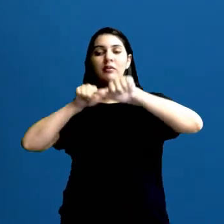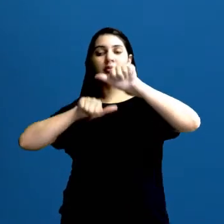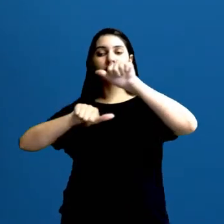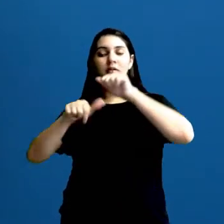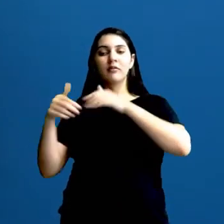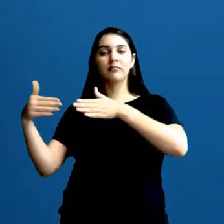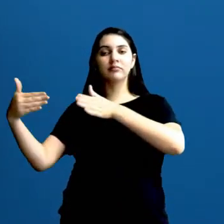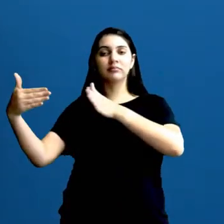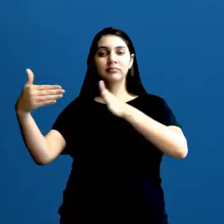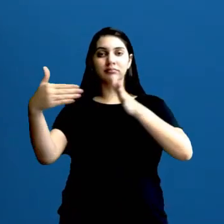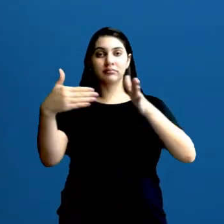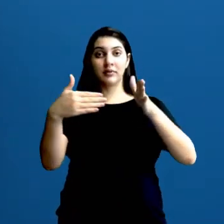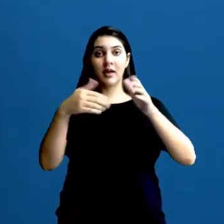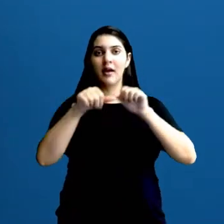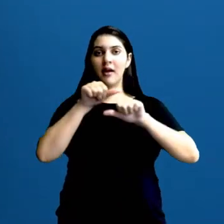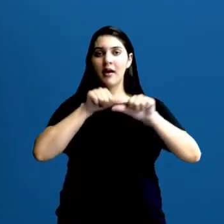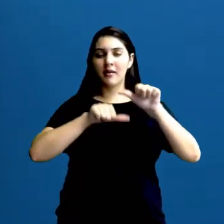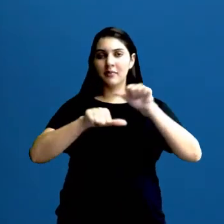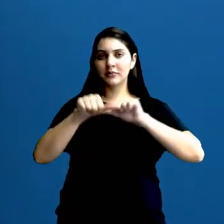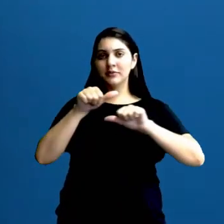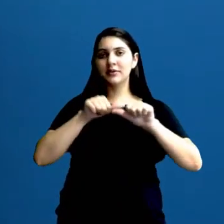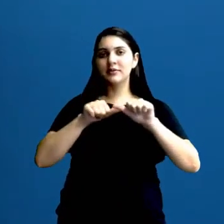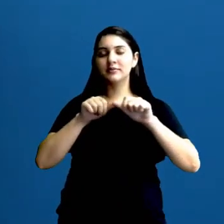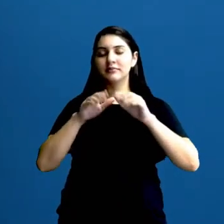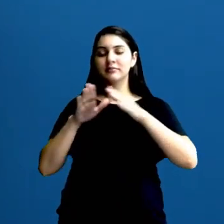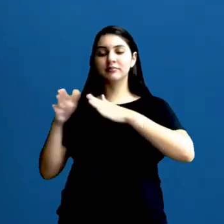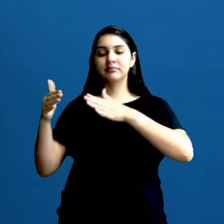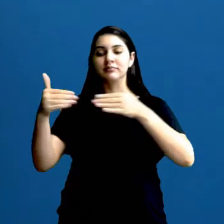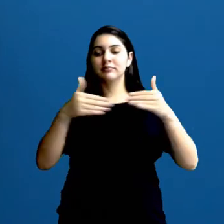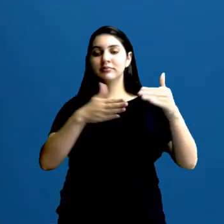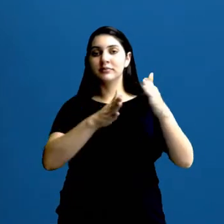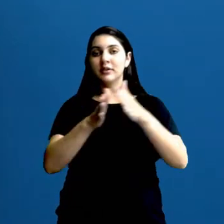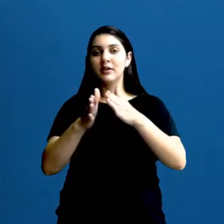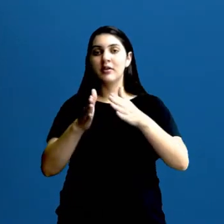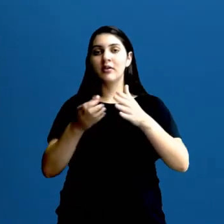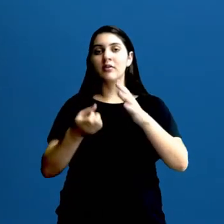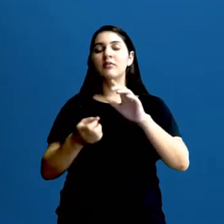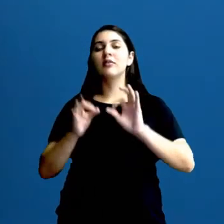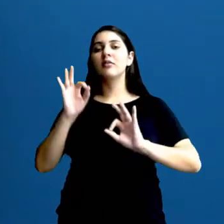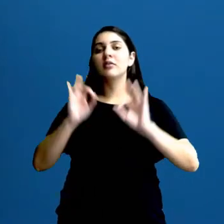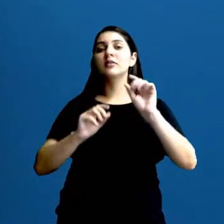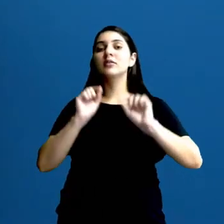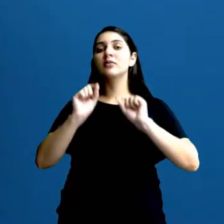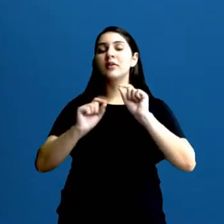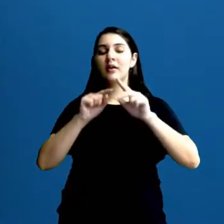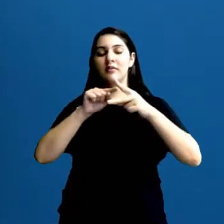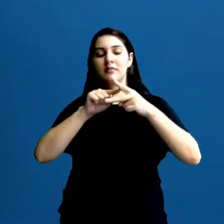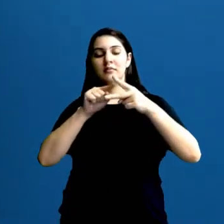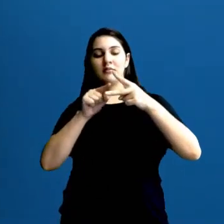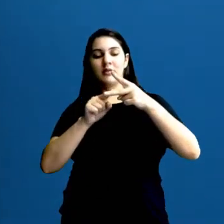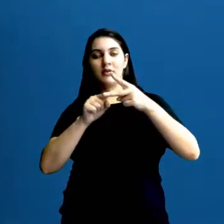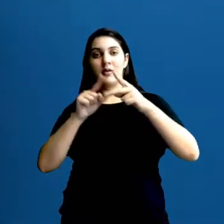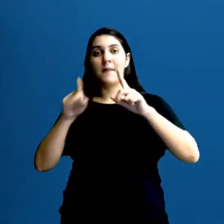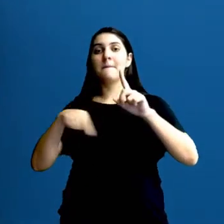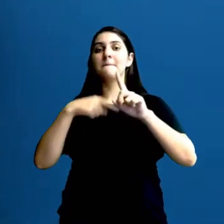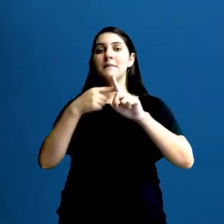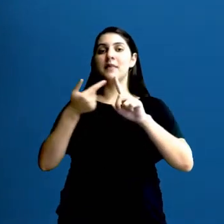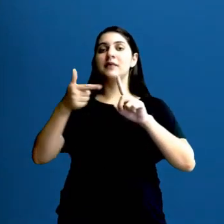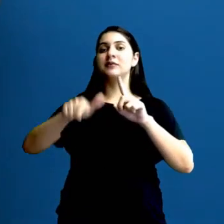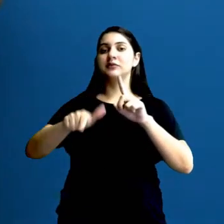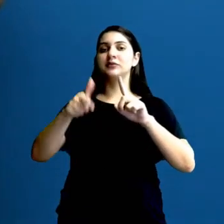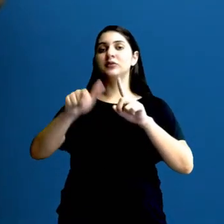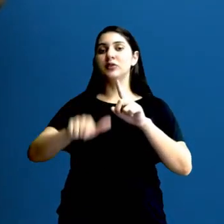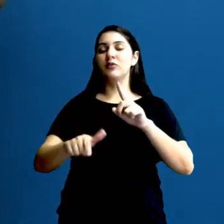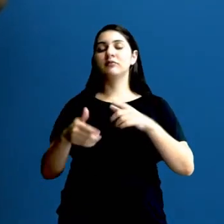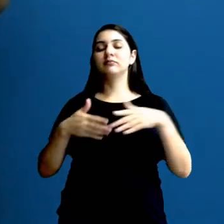direção. Essa sua mudança de direção formou ó, um ângulo. Mais uma vez